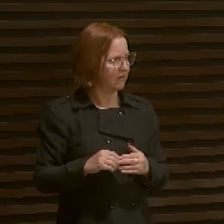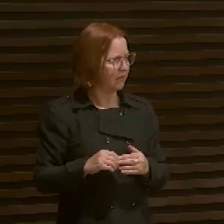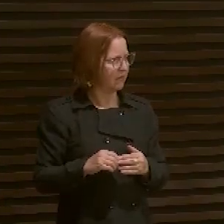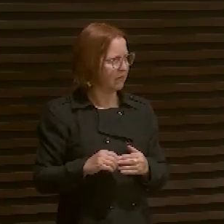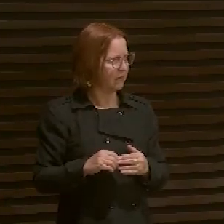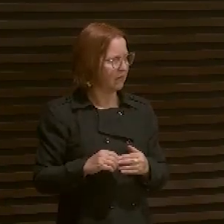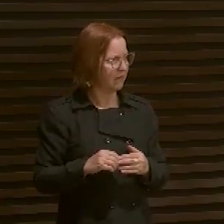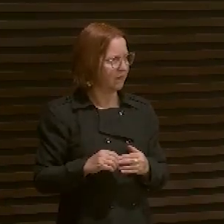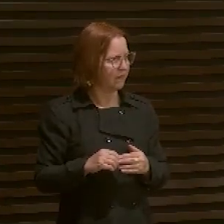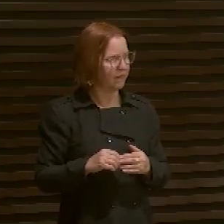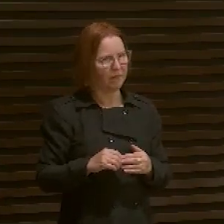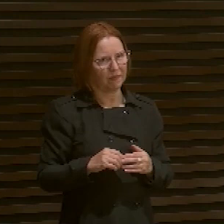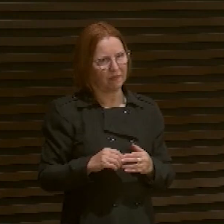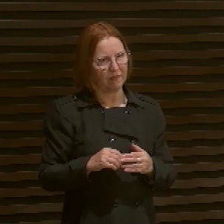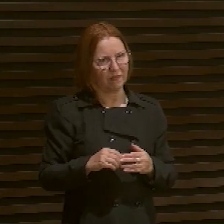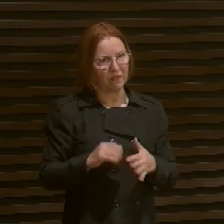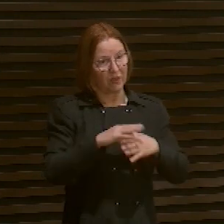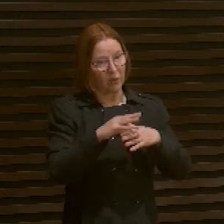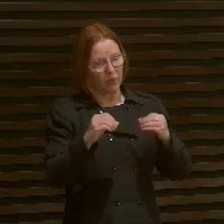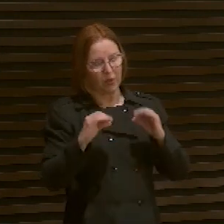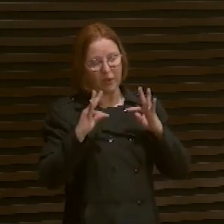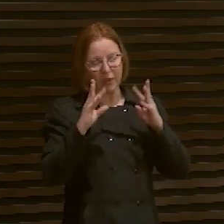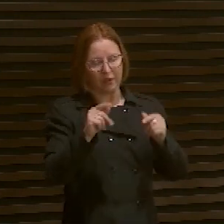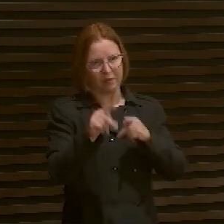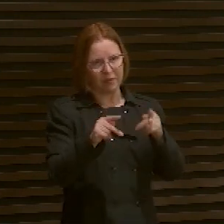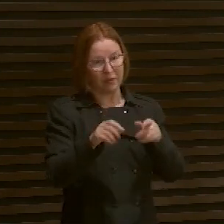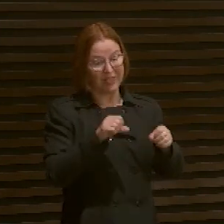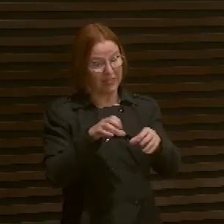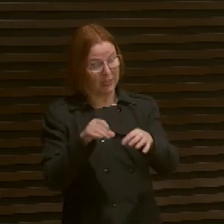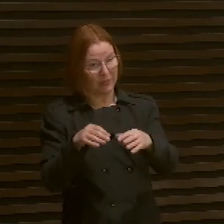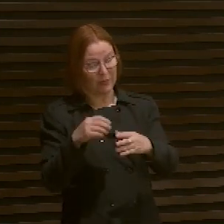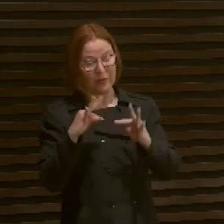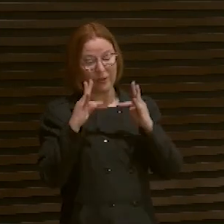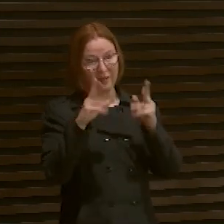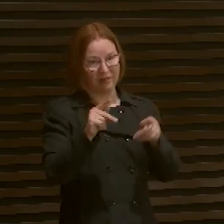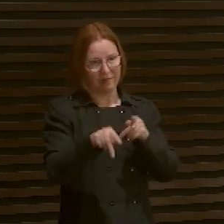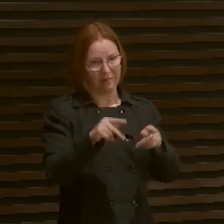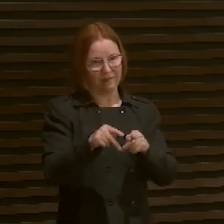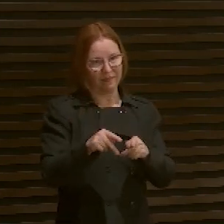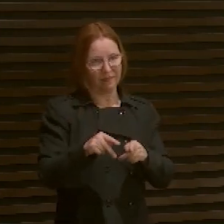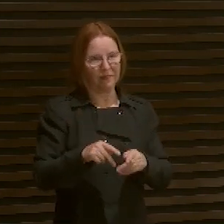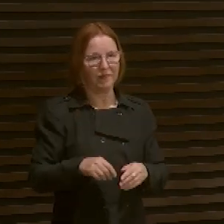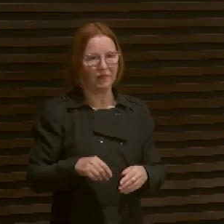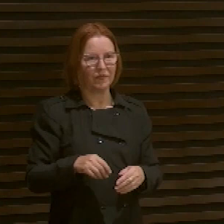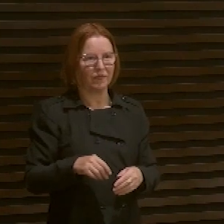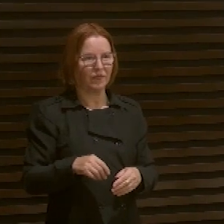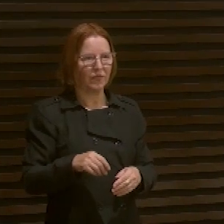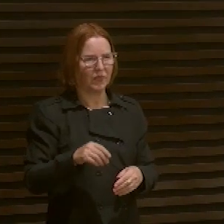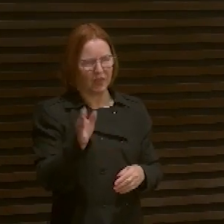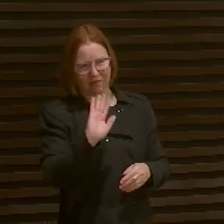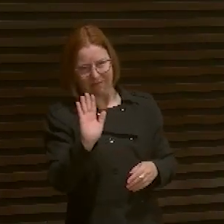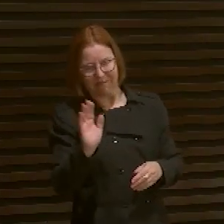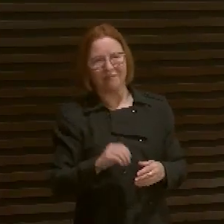Aí a Bíblia diz que Jesus curou todos. Jesus ensinou todos. E os despediu. Não, e não